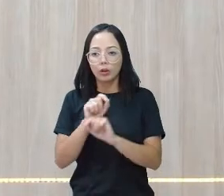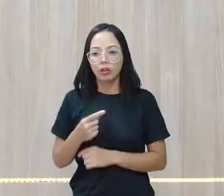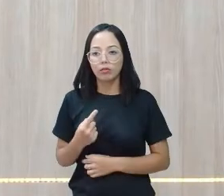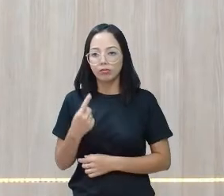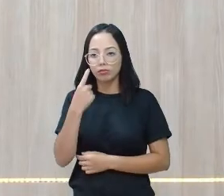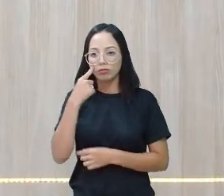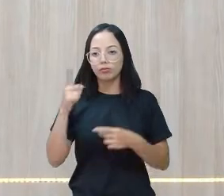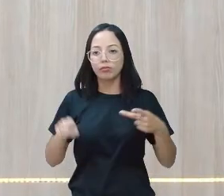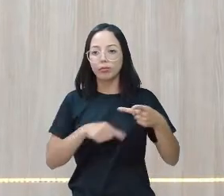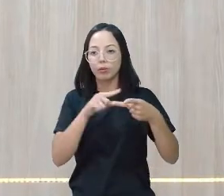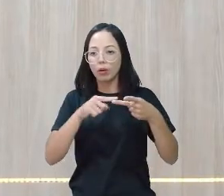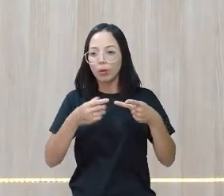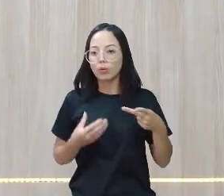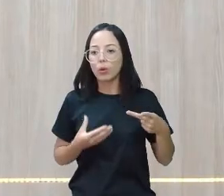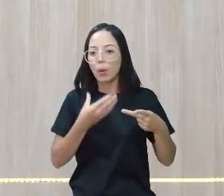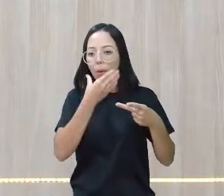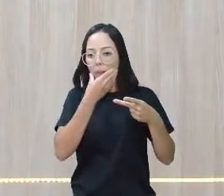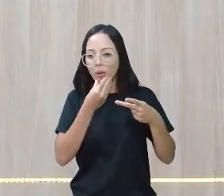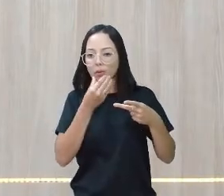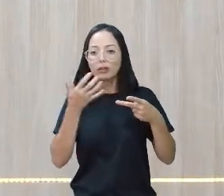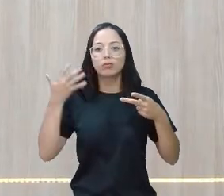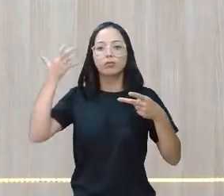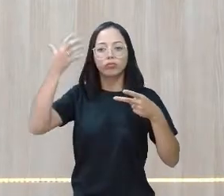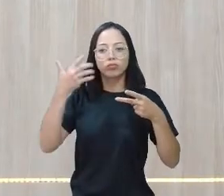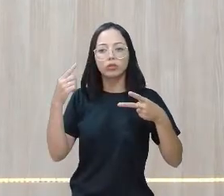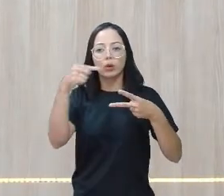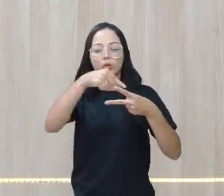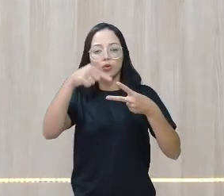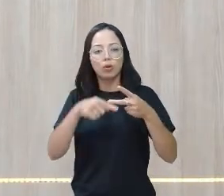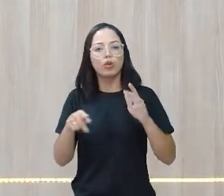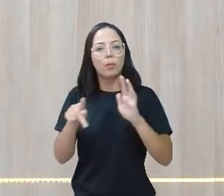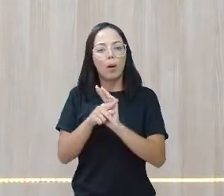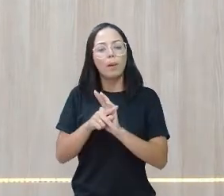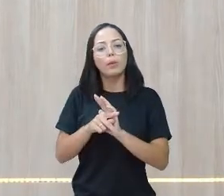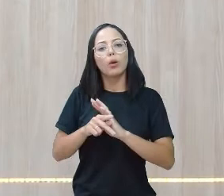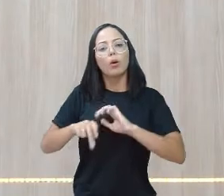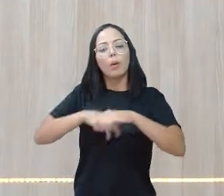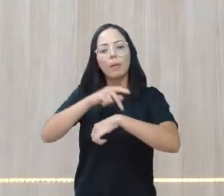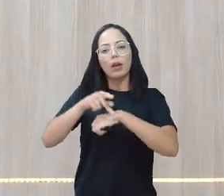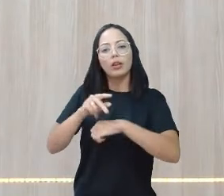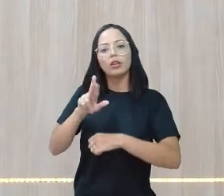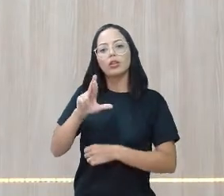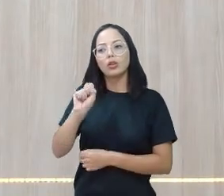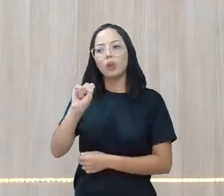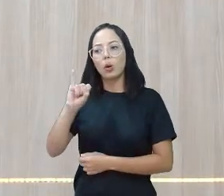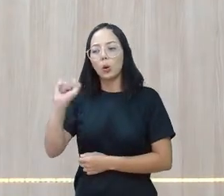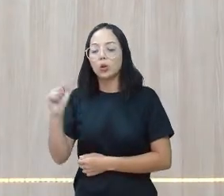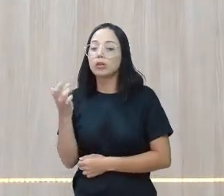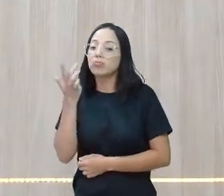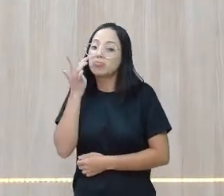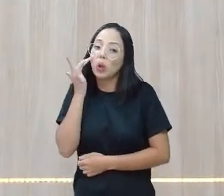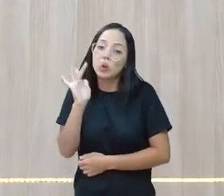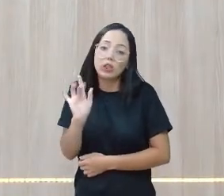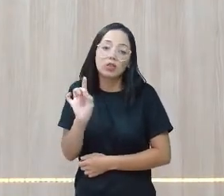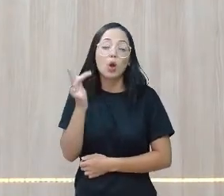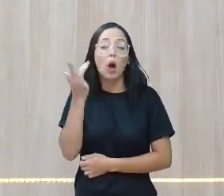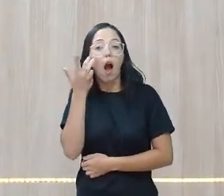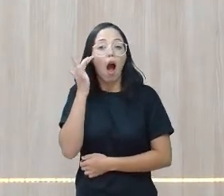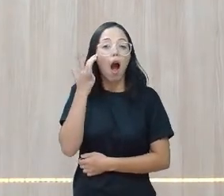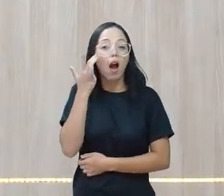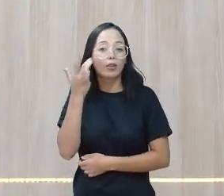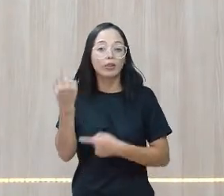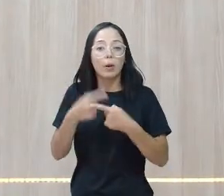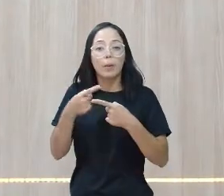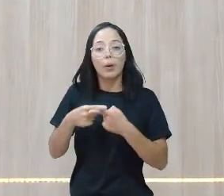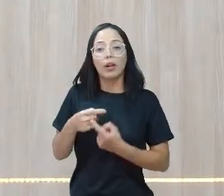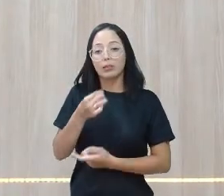músico russo. Os 2 são russos, talvez eles tenham algum parentesco, talvez, né? Eu não sei sobre isso. Porque a